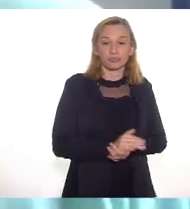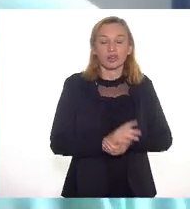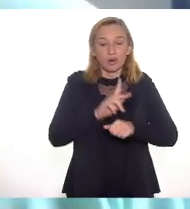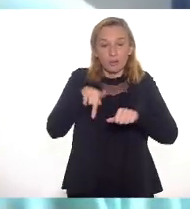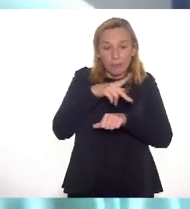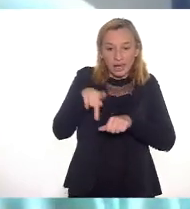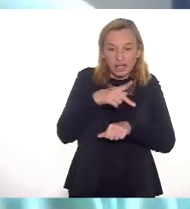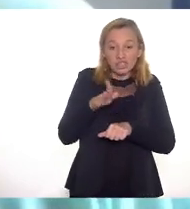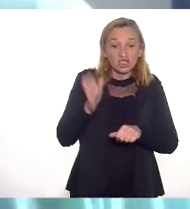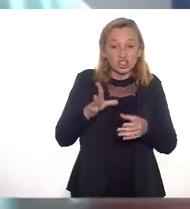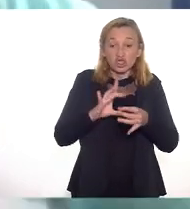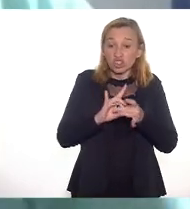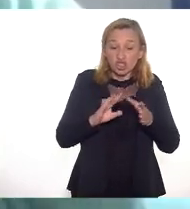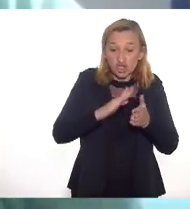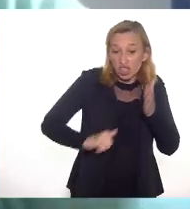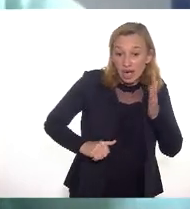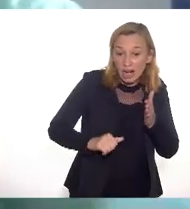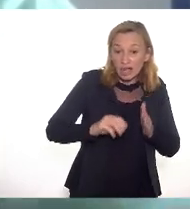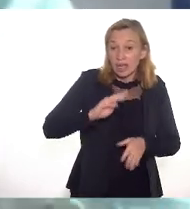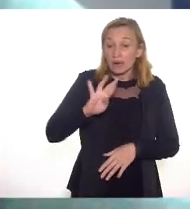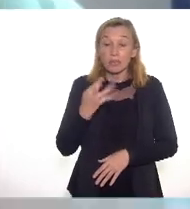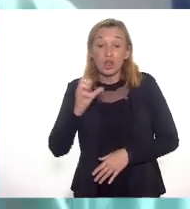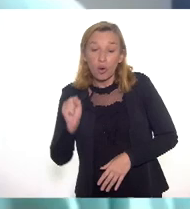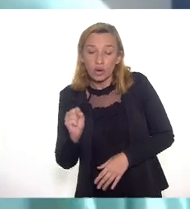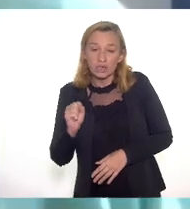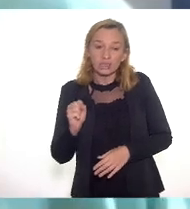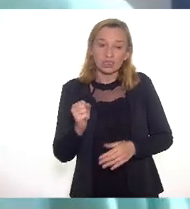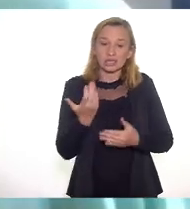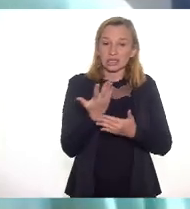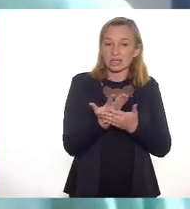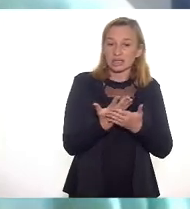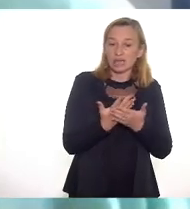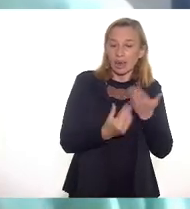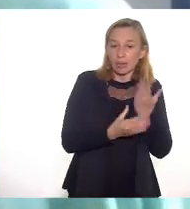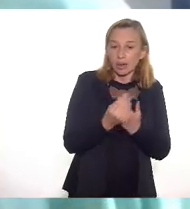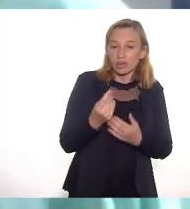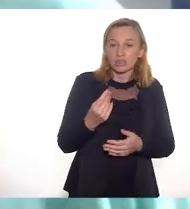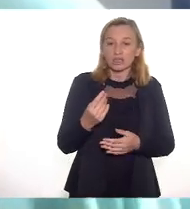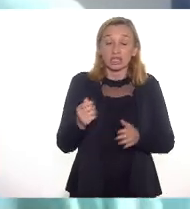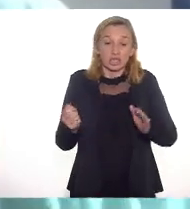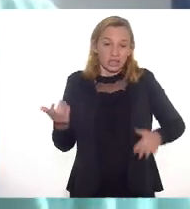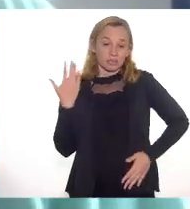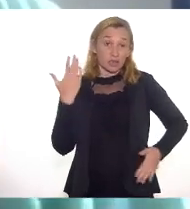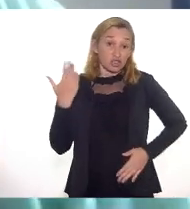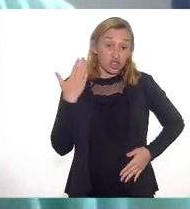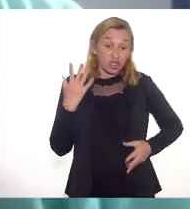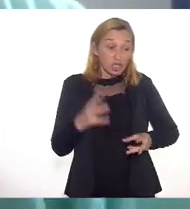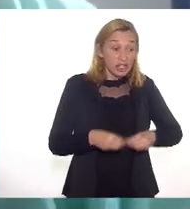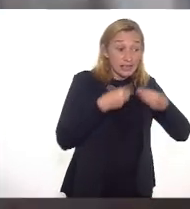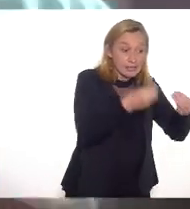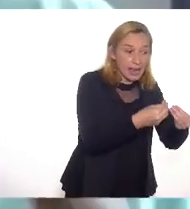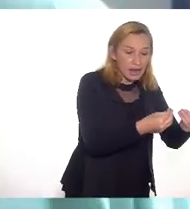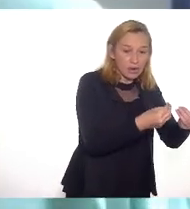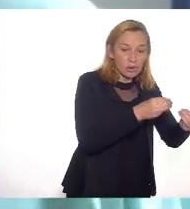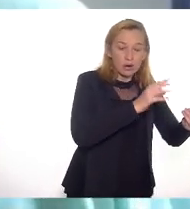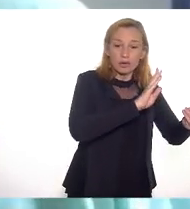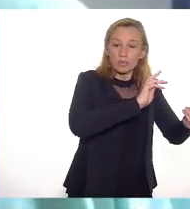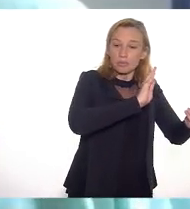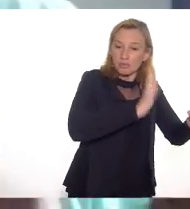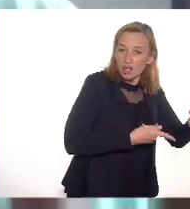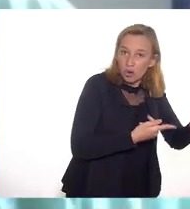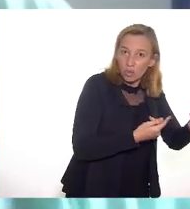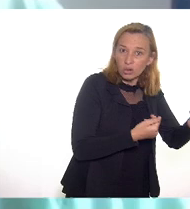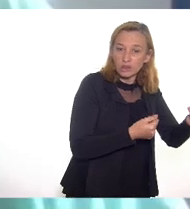mão dos traficantes e puseram bilhões para programas de assistência social e saúde. Mas essa nem é a